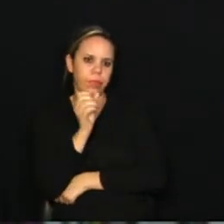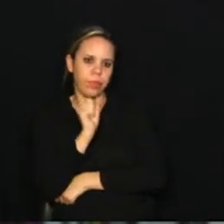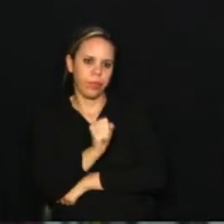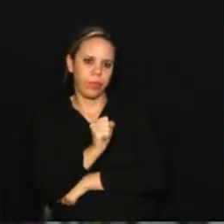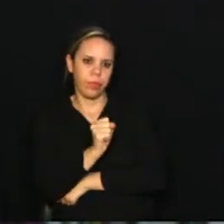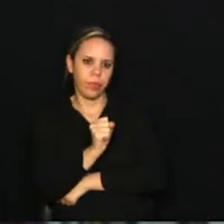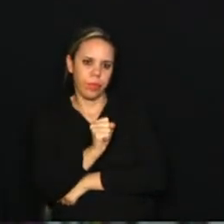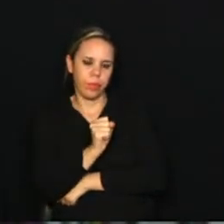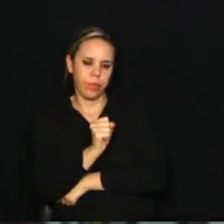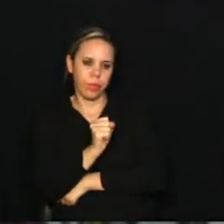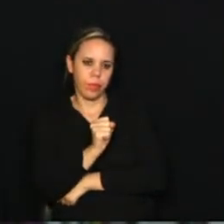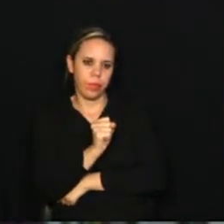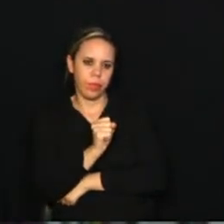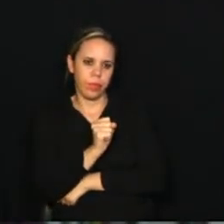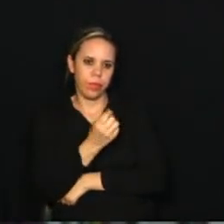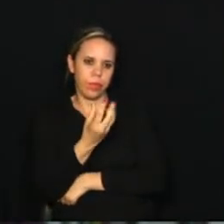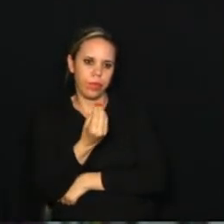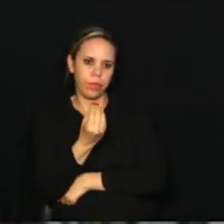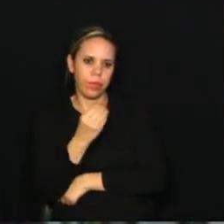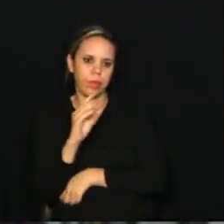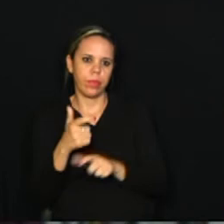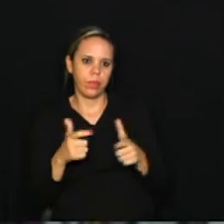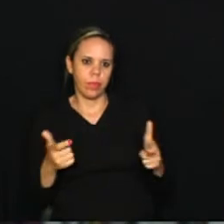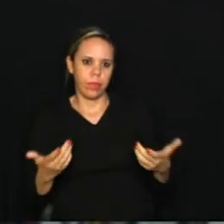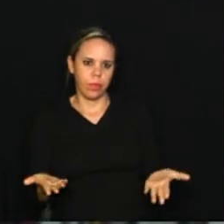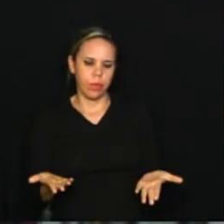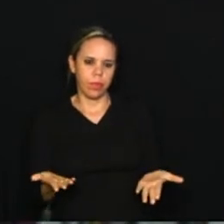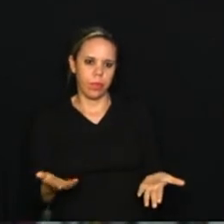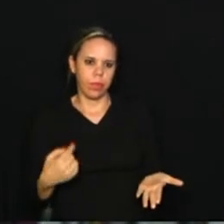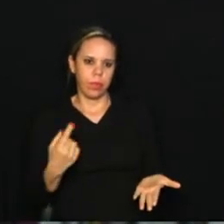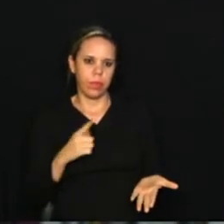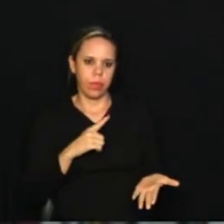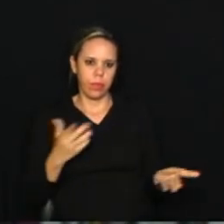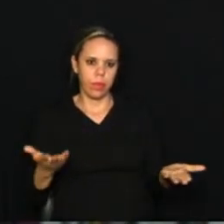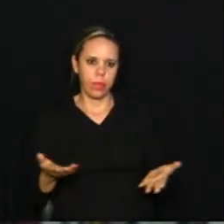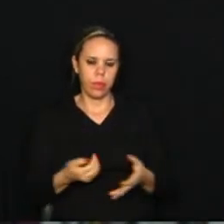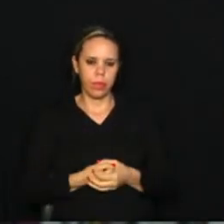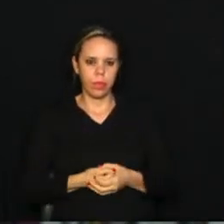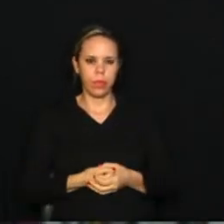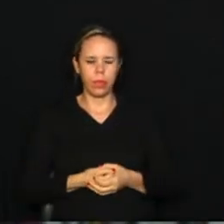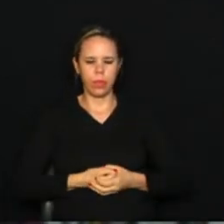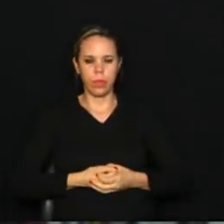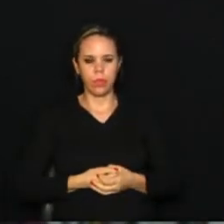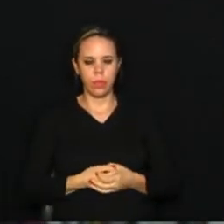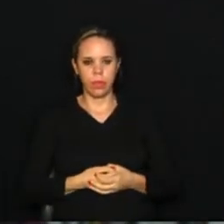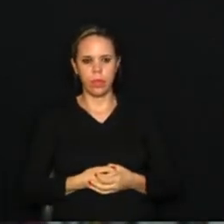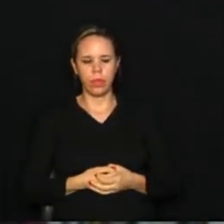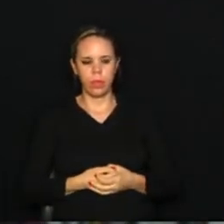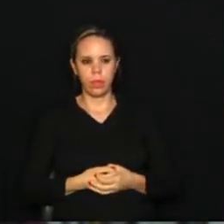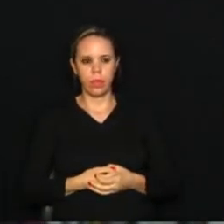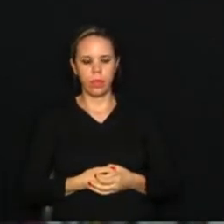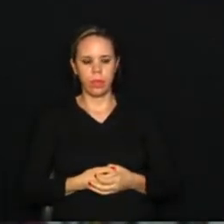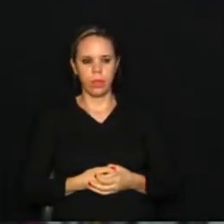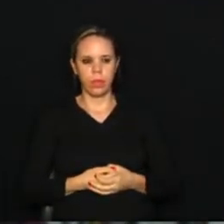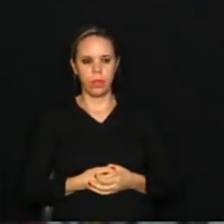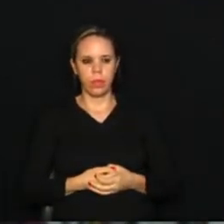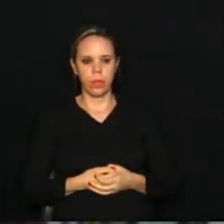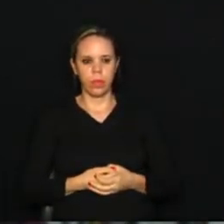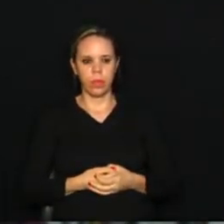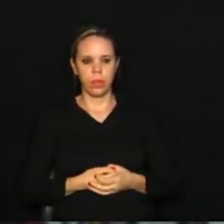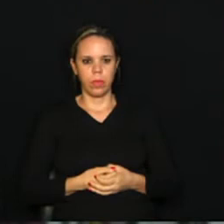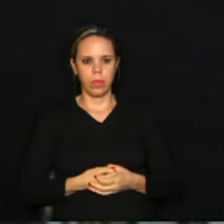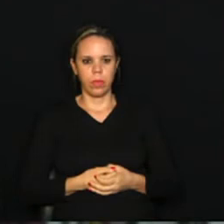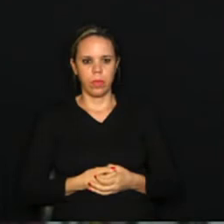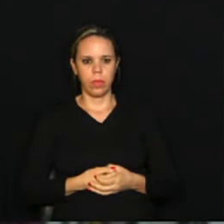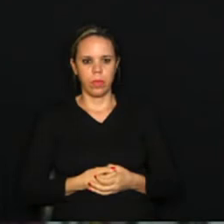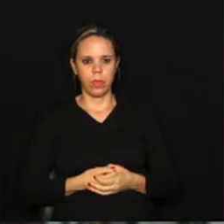estar muito mais avançada do que a gente tem hoje, né? No entanto, a previsão que